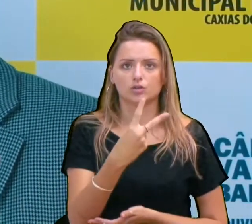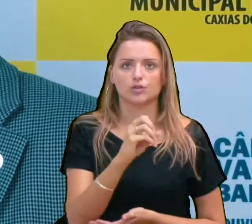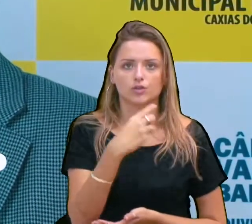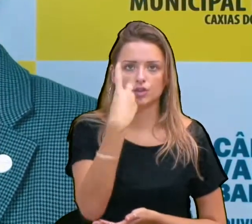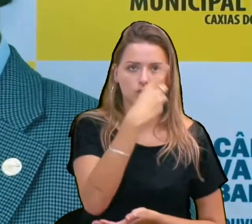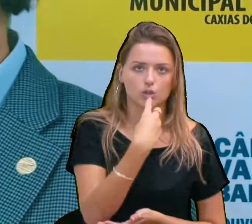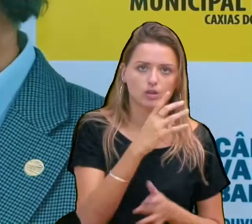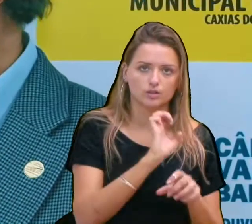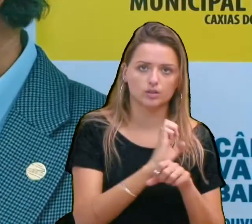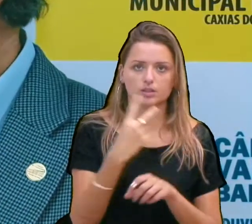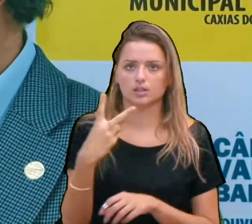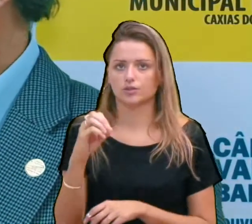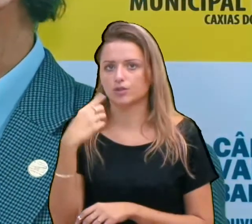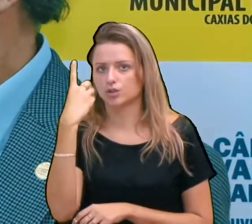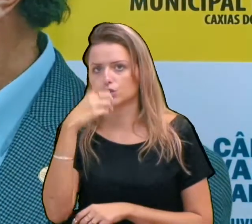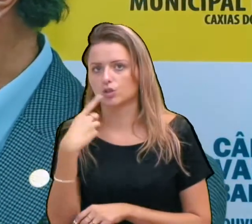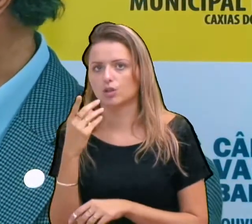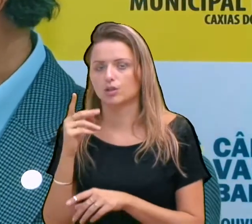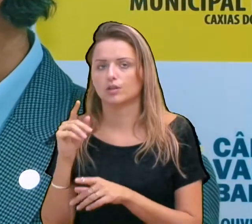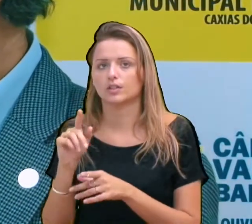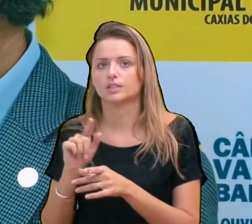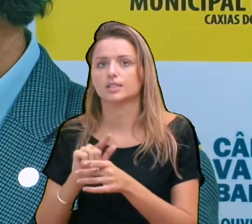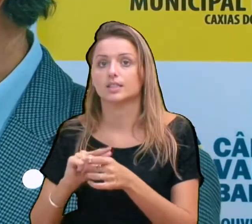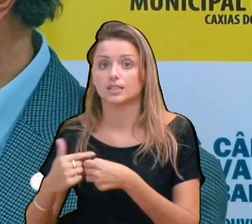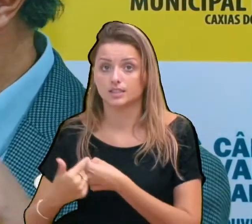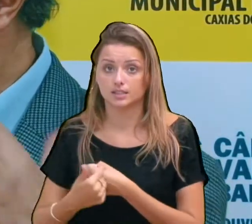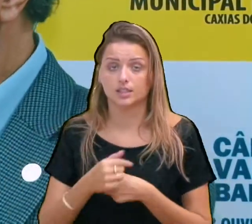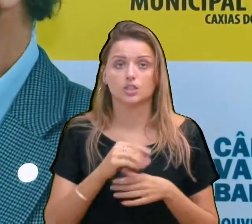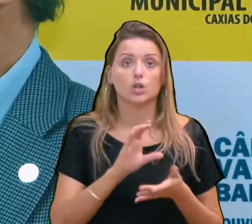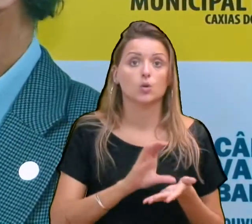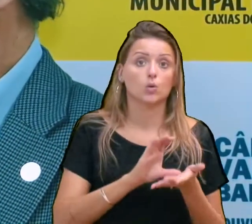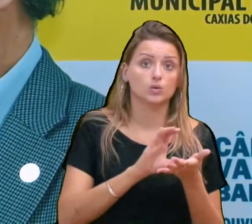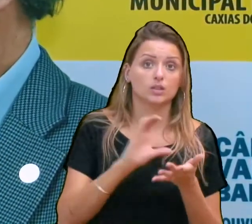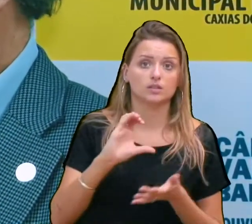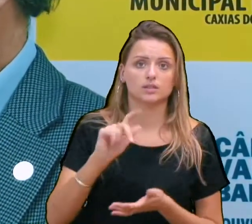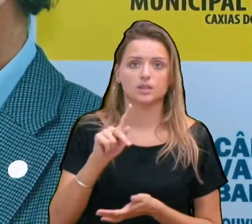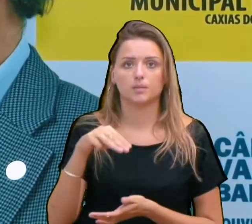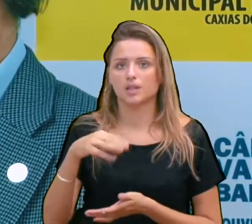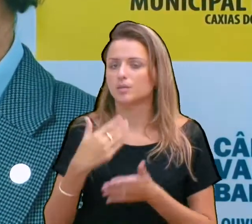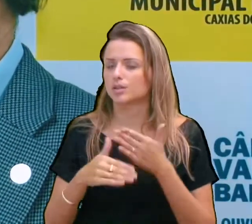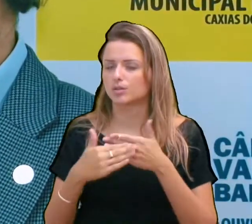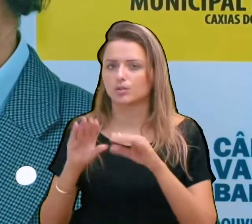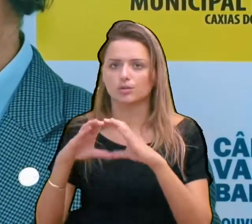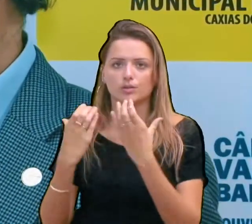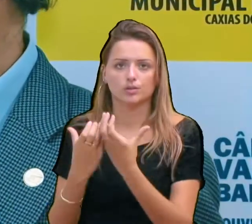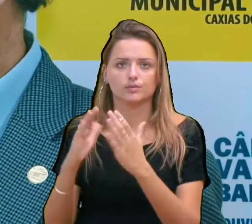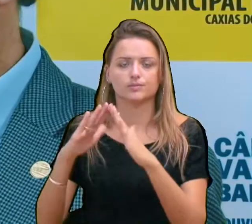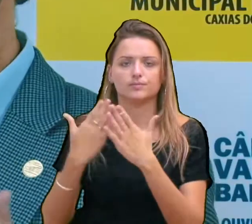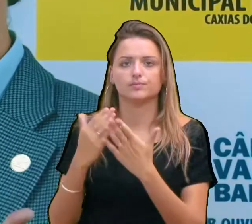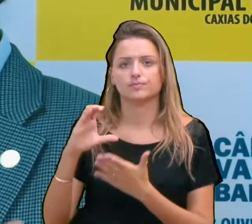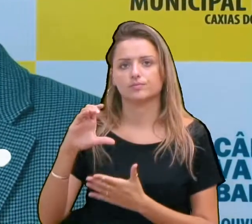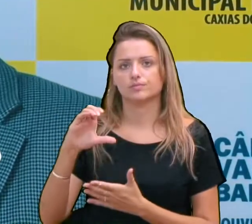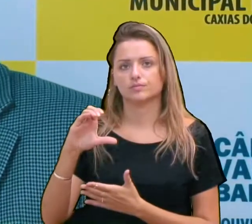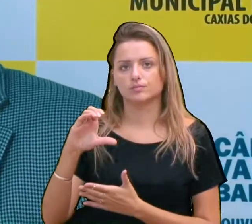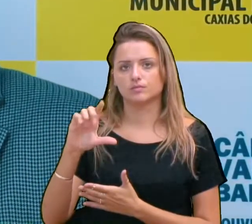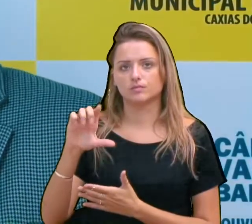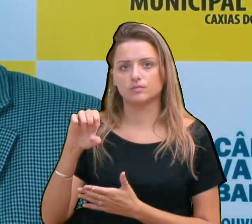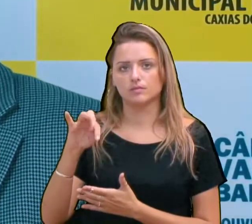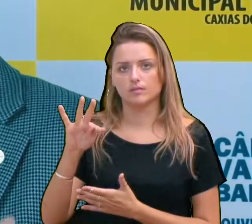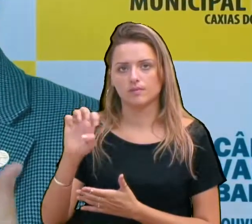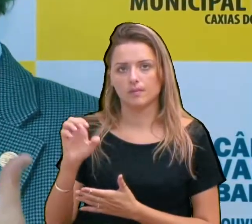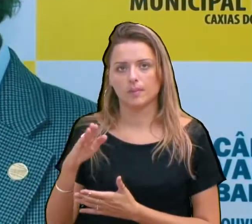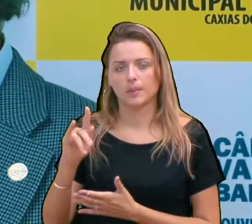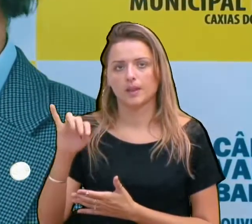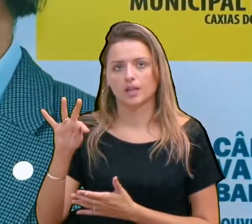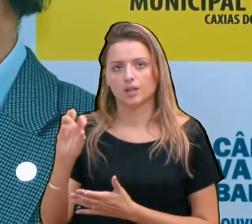20 horas do município, o CPM, o Conselho Escolar e toda a comunidade da escola Clemente Pinto se uniu para que